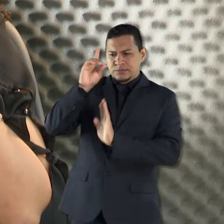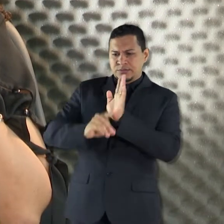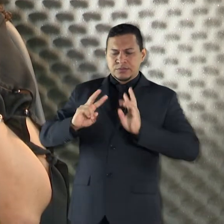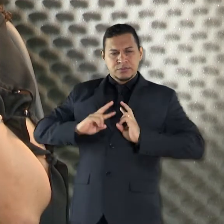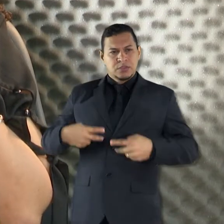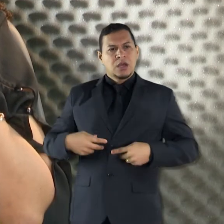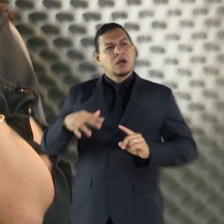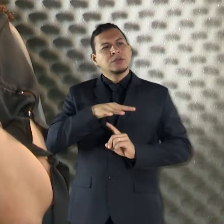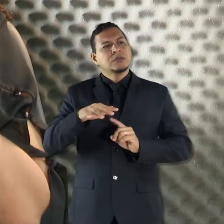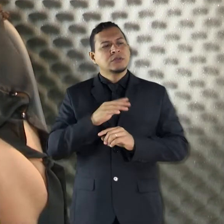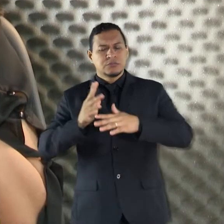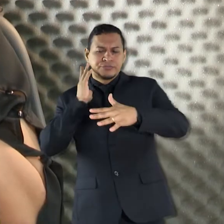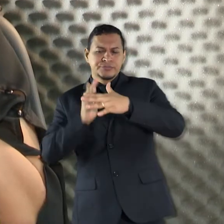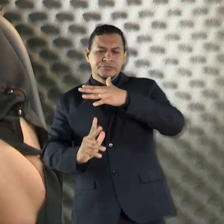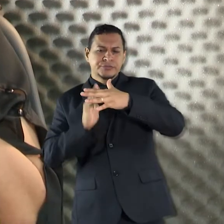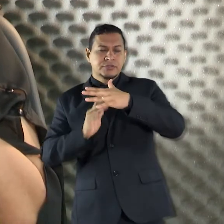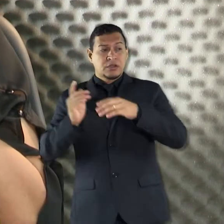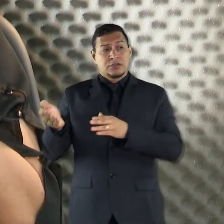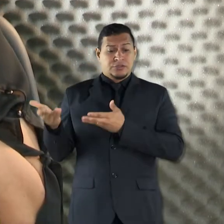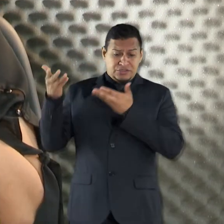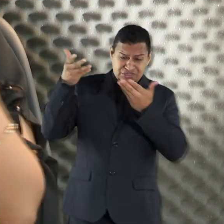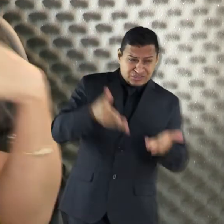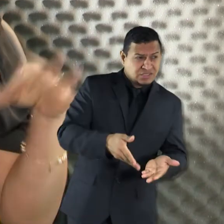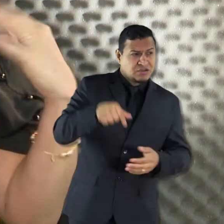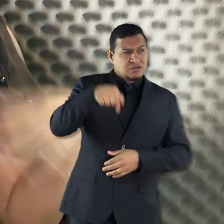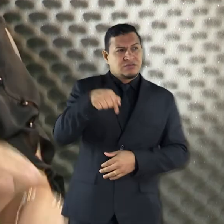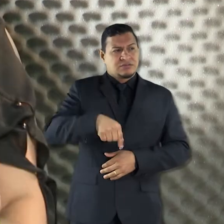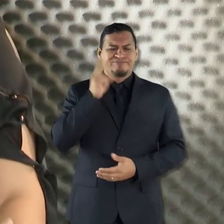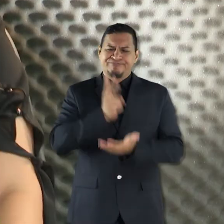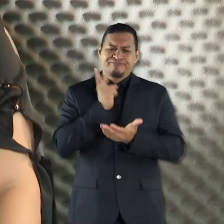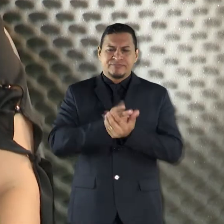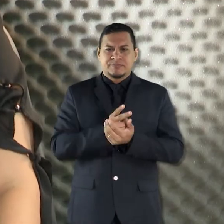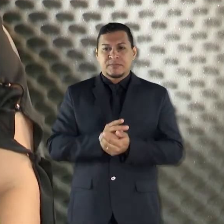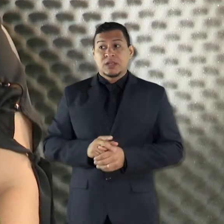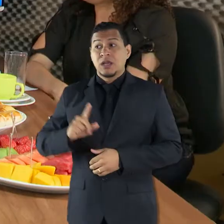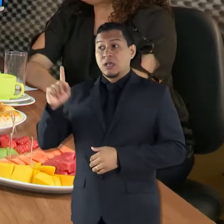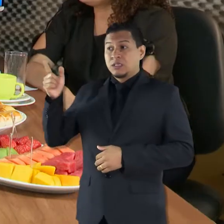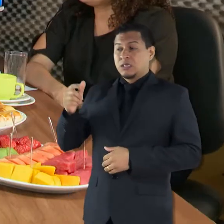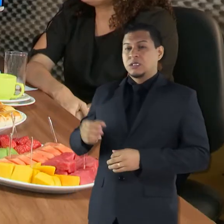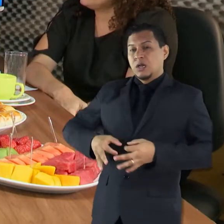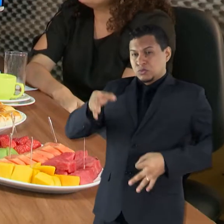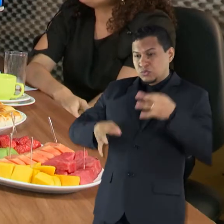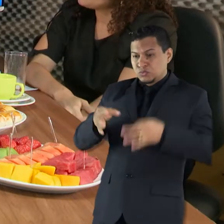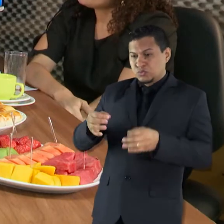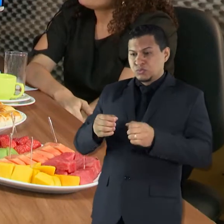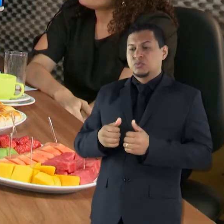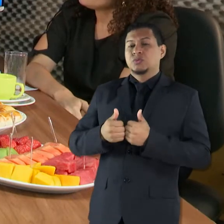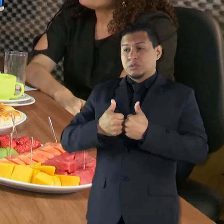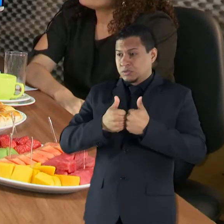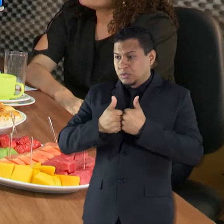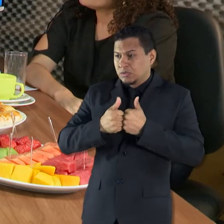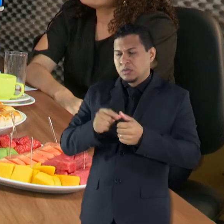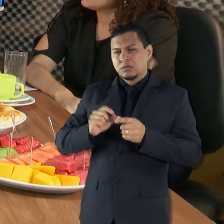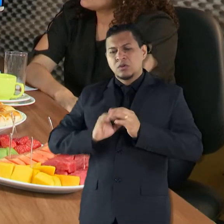direitos humanos, a situação dos imigrantes que chegam aqui constantemente? Na Itinerante, nós montamos um programa de